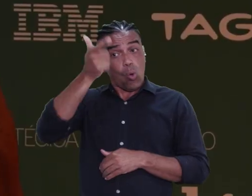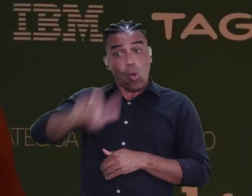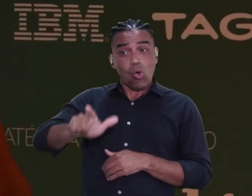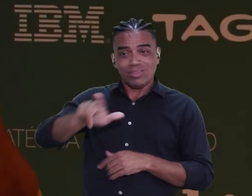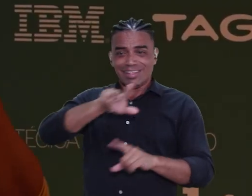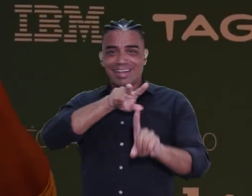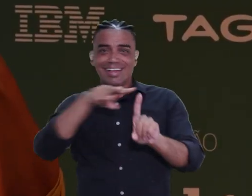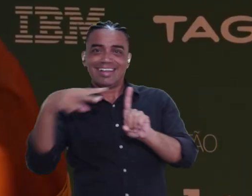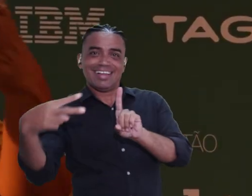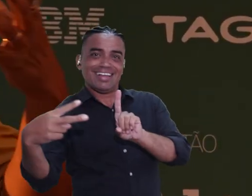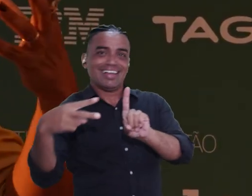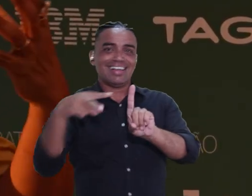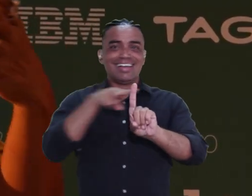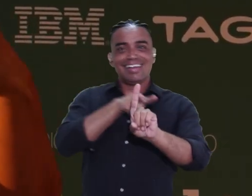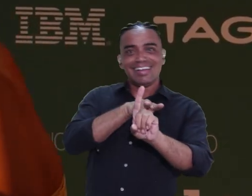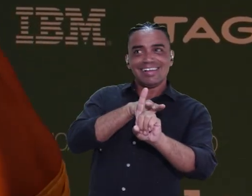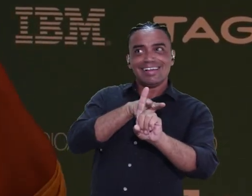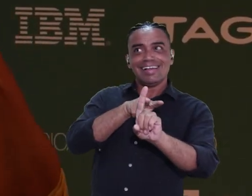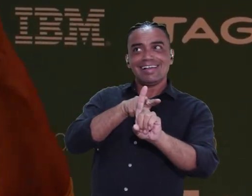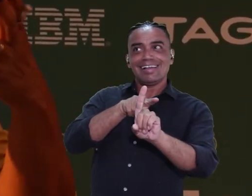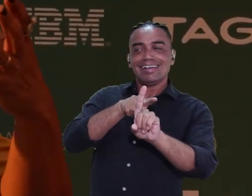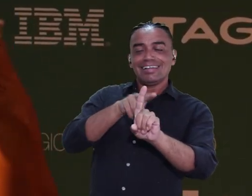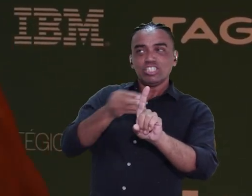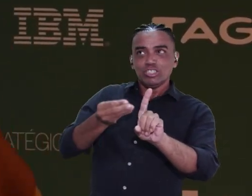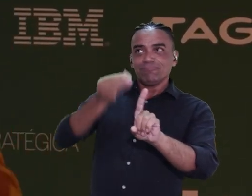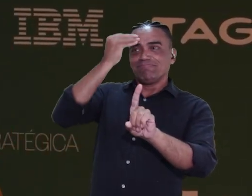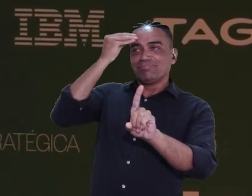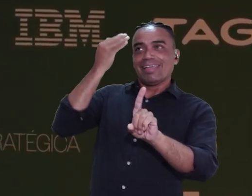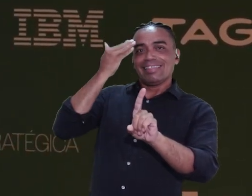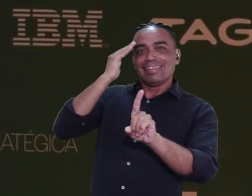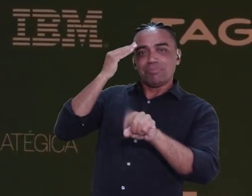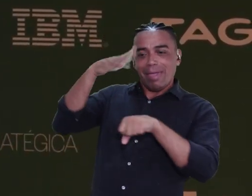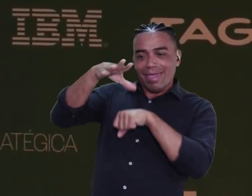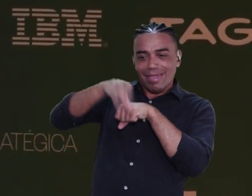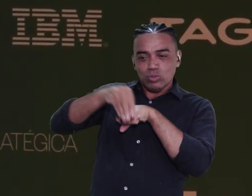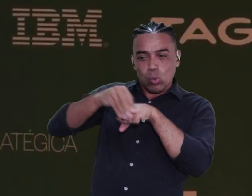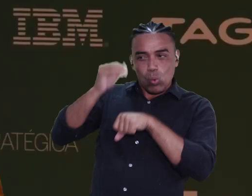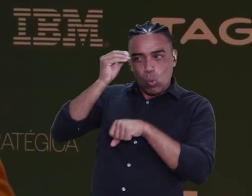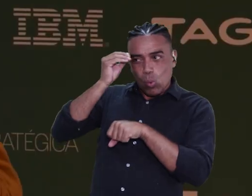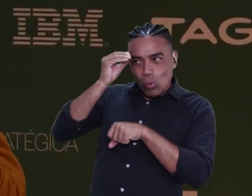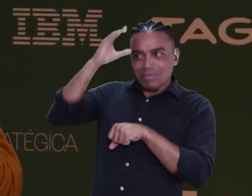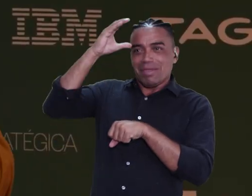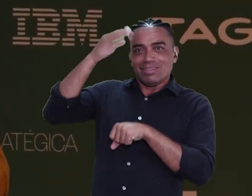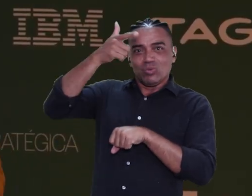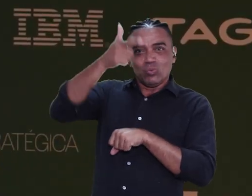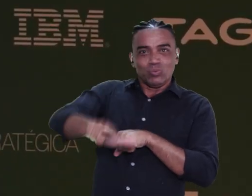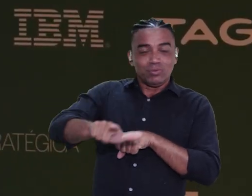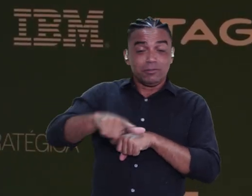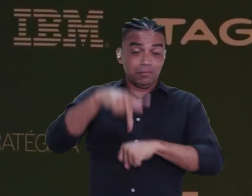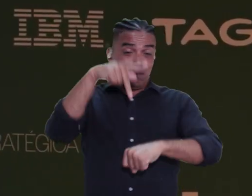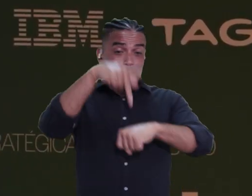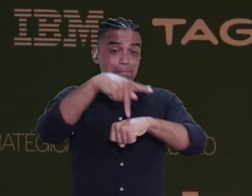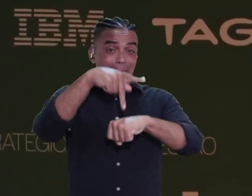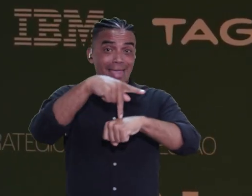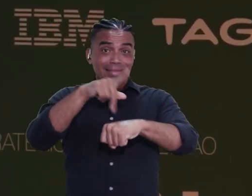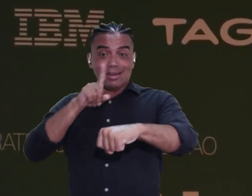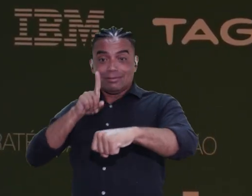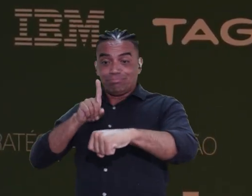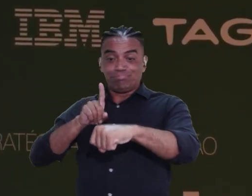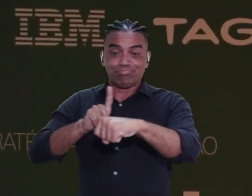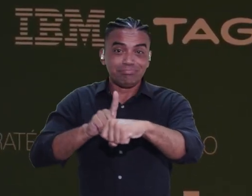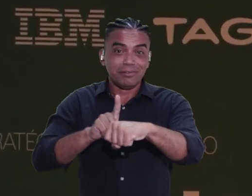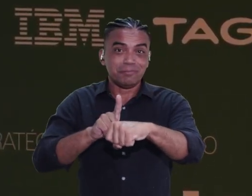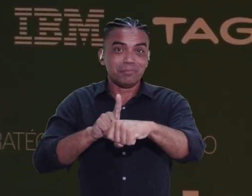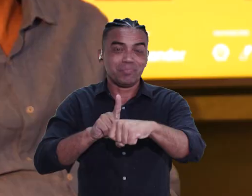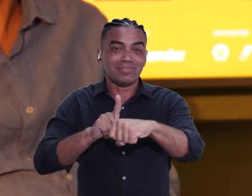ótica de olhar, de compreensão, de conhecimento, a pedra no caminho